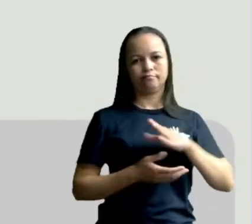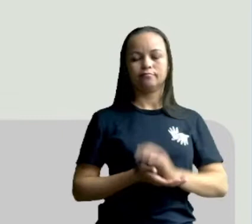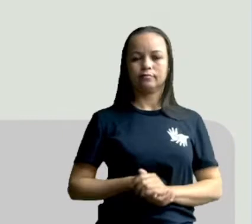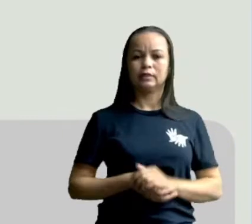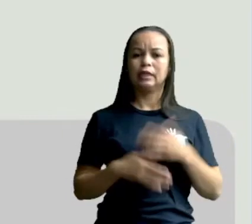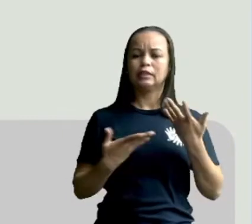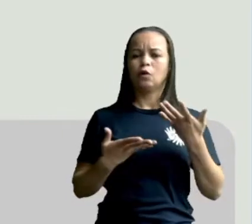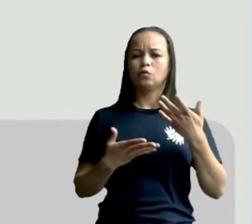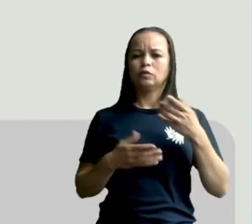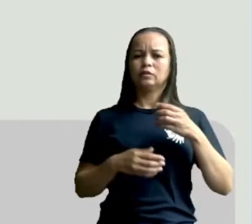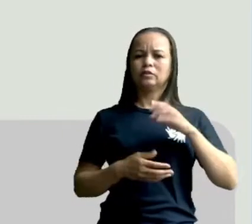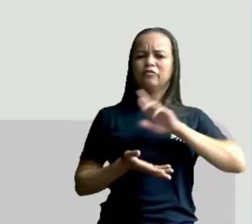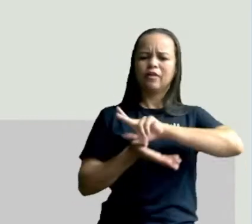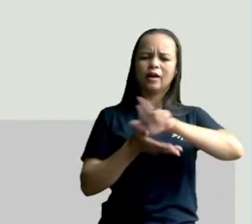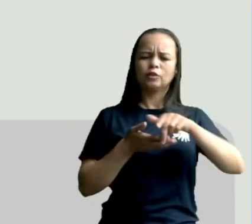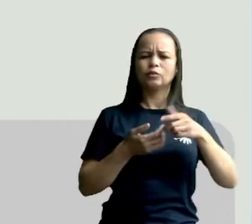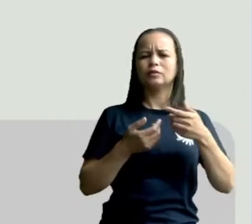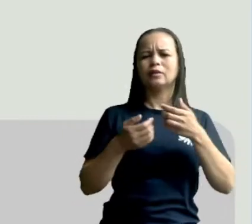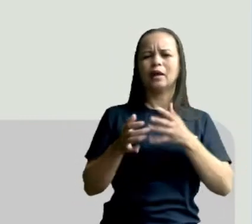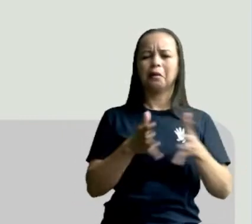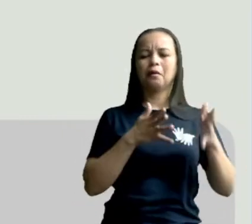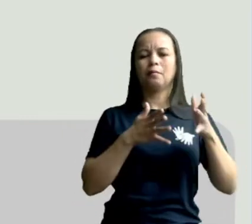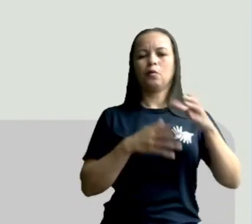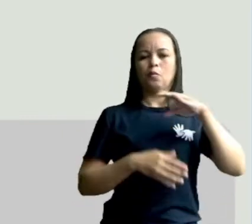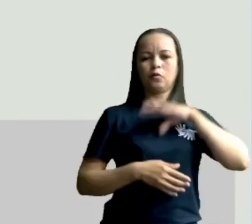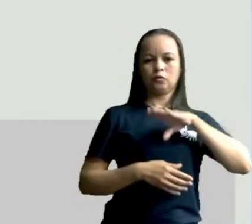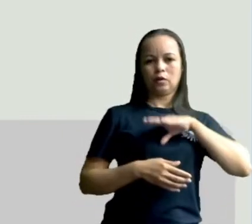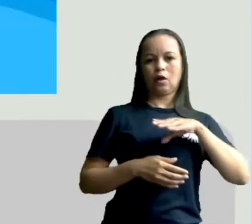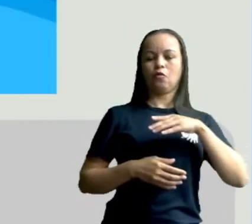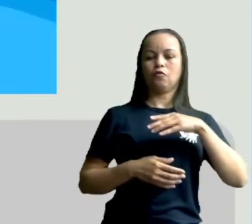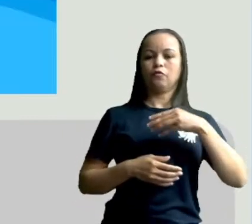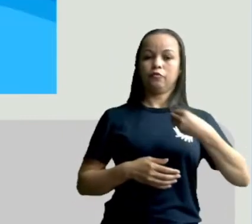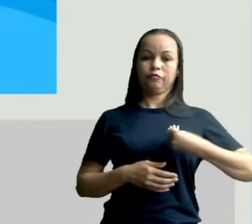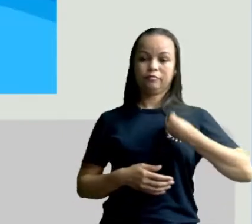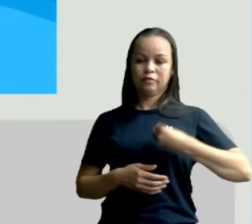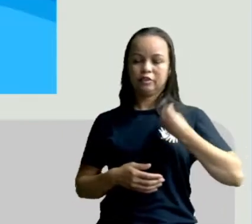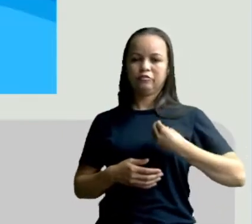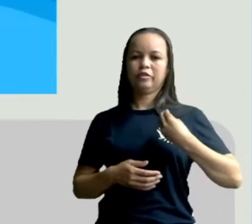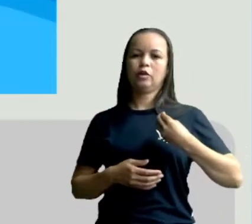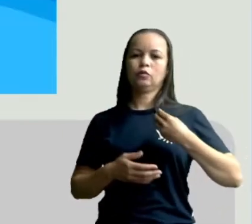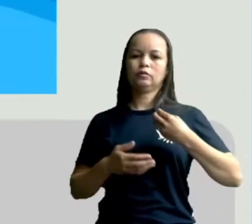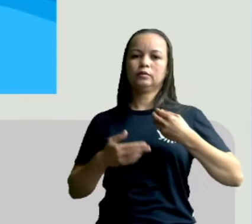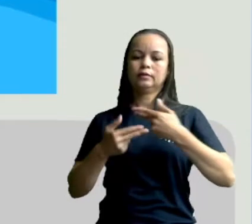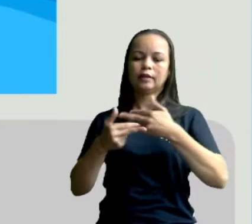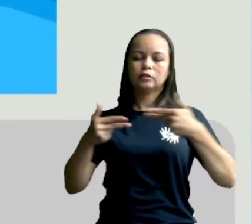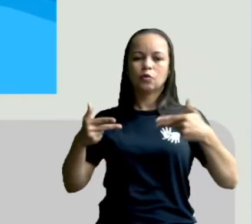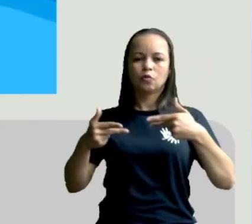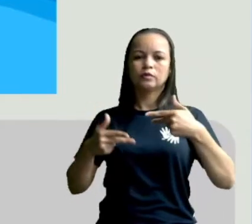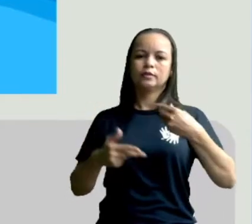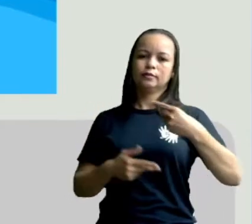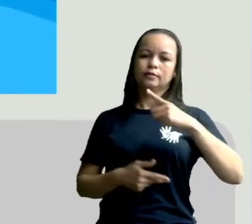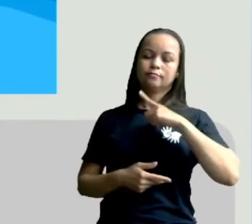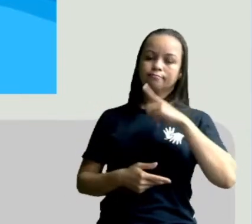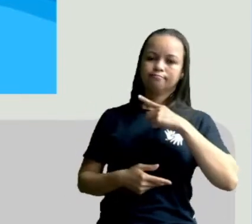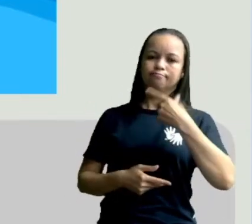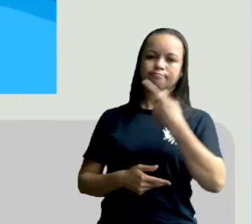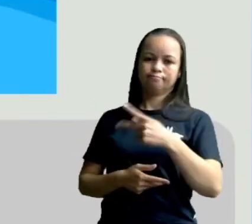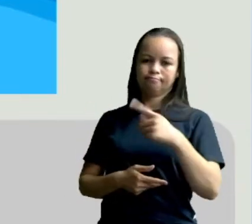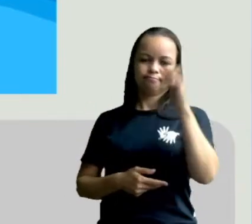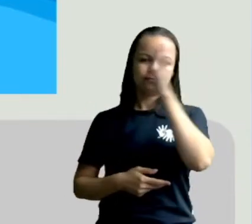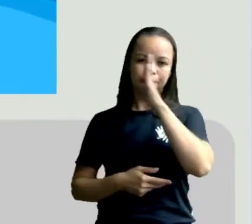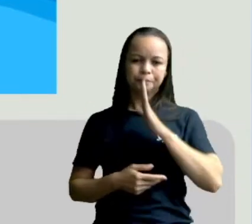das riquezas que extraía daqui do Brasil, certo? E aí chegou uma época, isso já